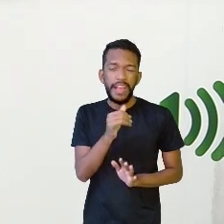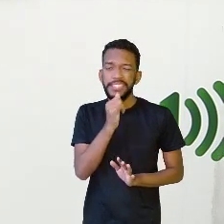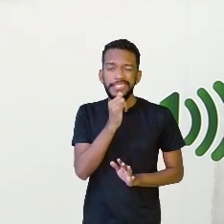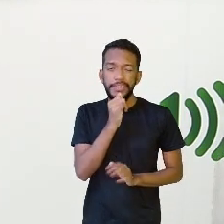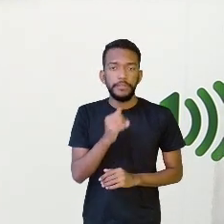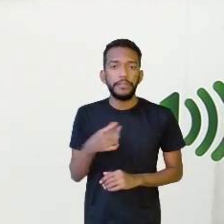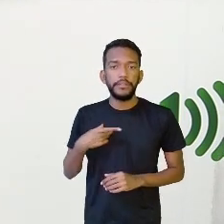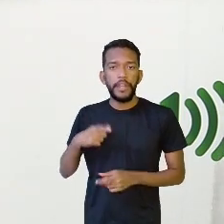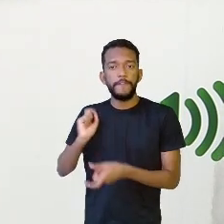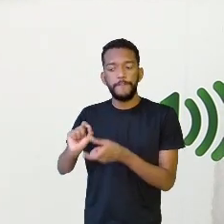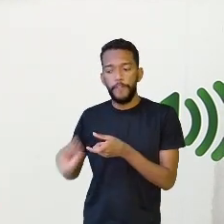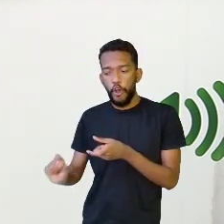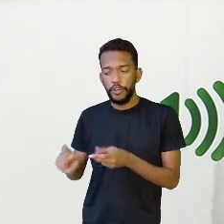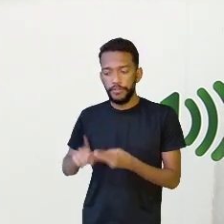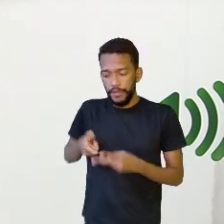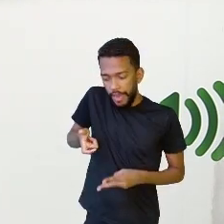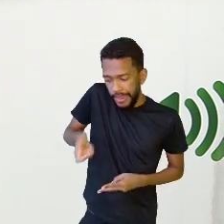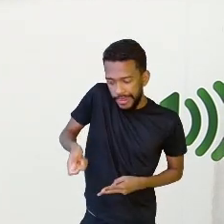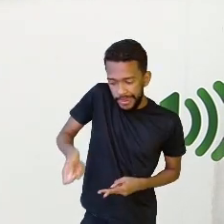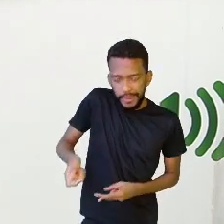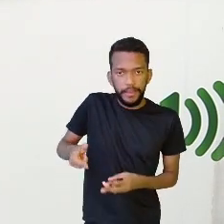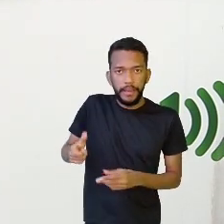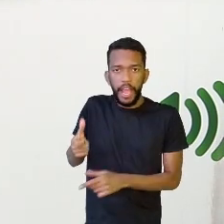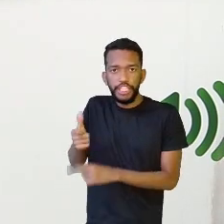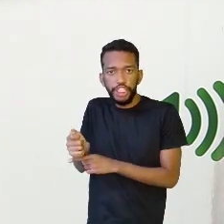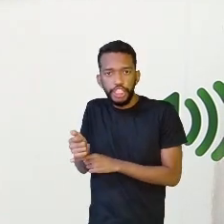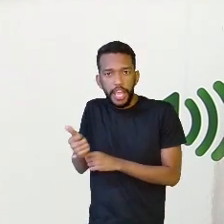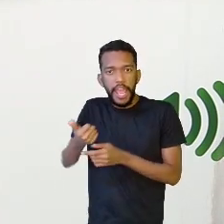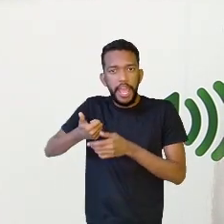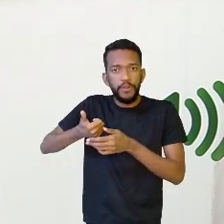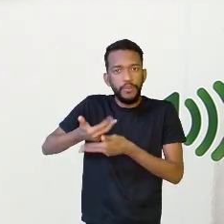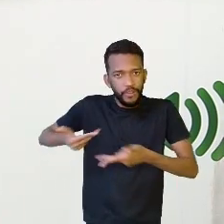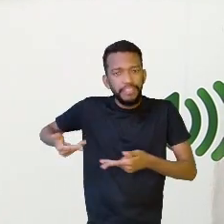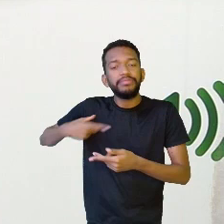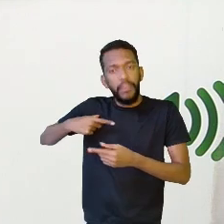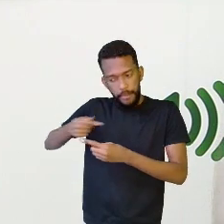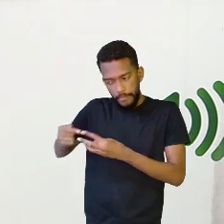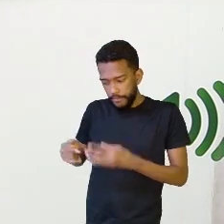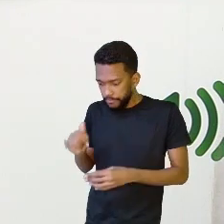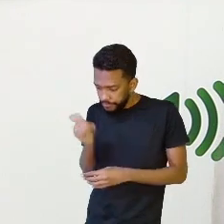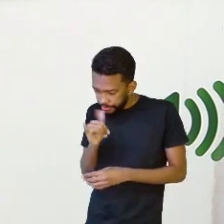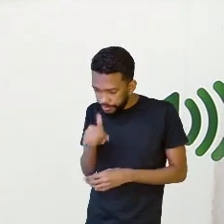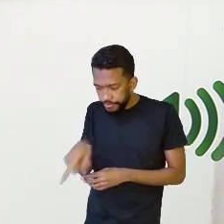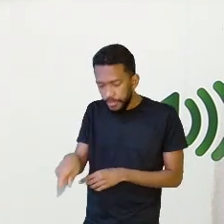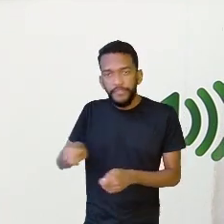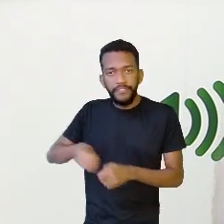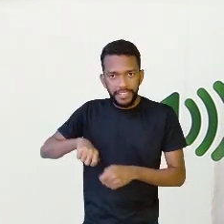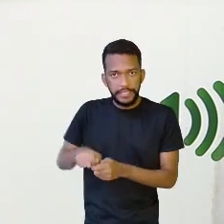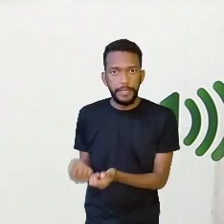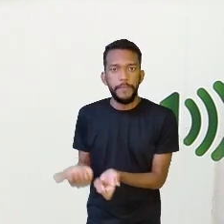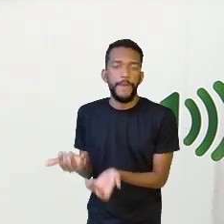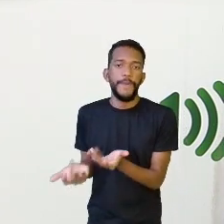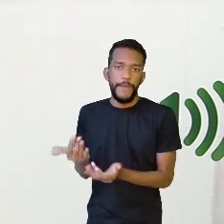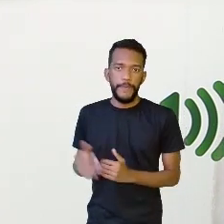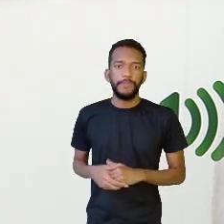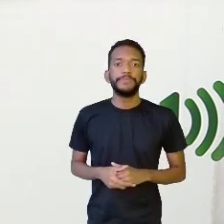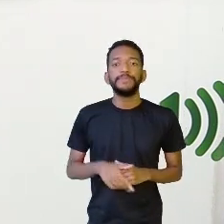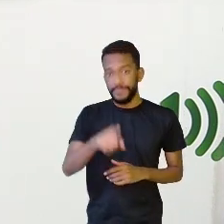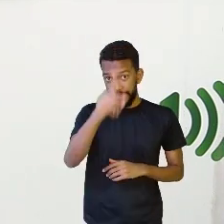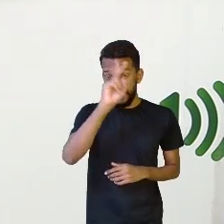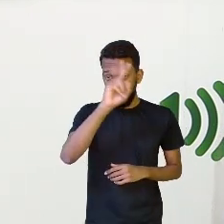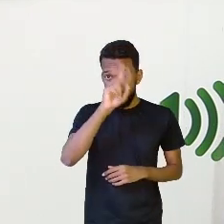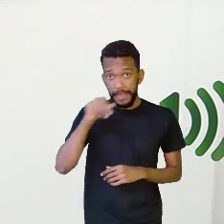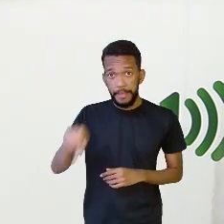fósforo, acendedores, mas precisa ter uma fonte de energia para que a combustão aconteça. Lembra